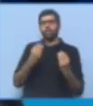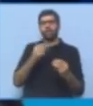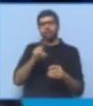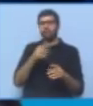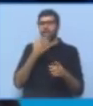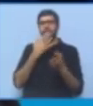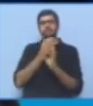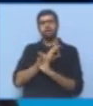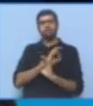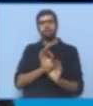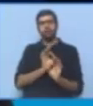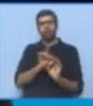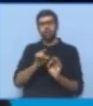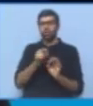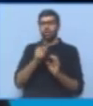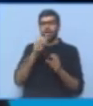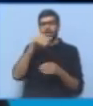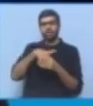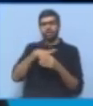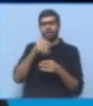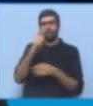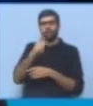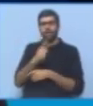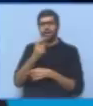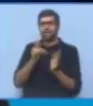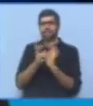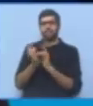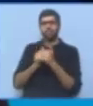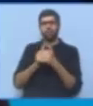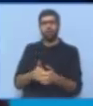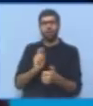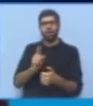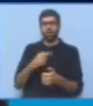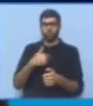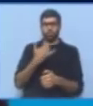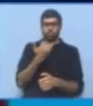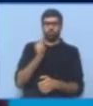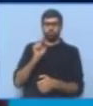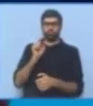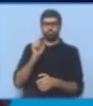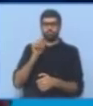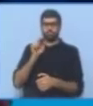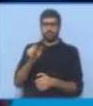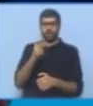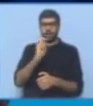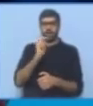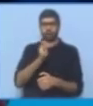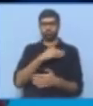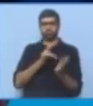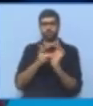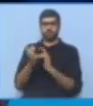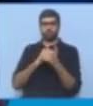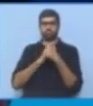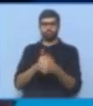maravilhoso. Eu acho que isto faz parte da nossa fé cristã. Embora, ao longo dos 2000 anos de cristianismo, tenha havido sempre uma tendência também